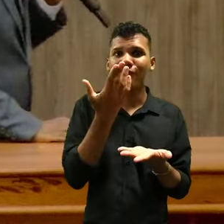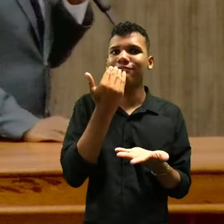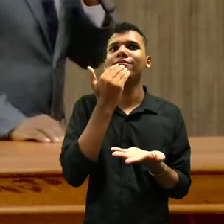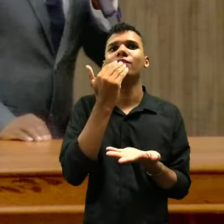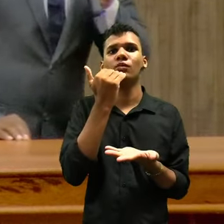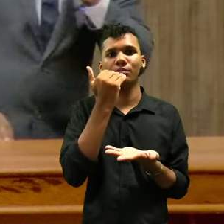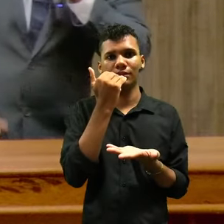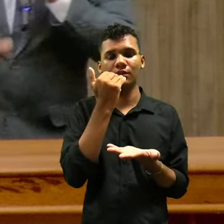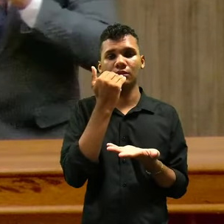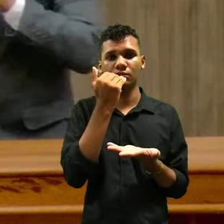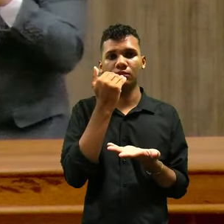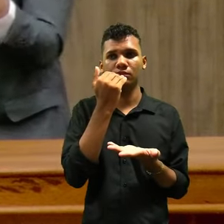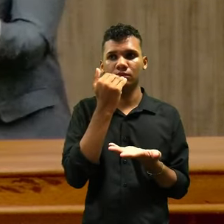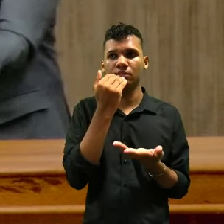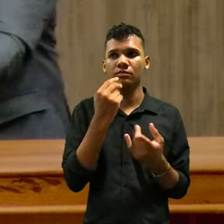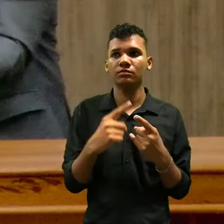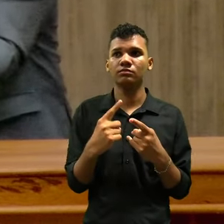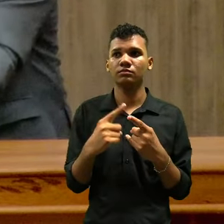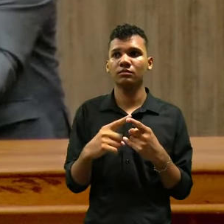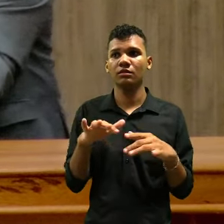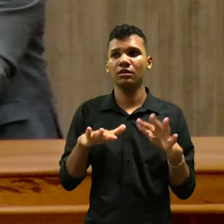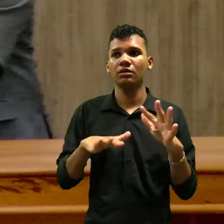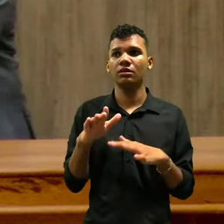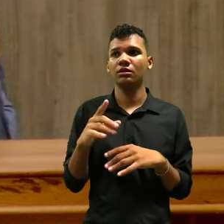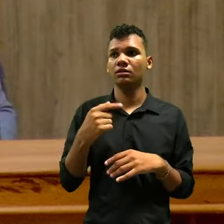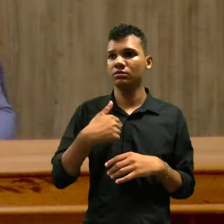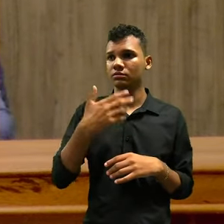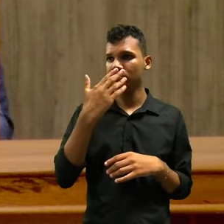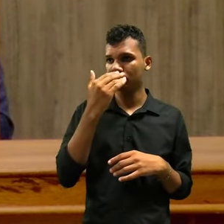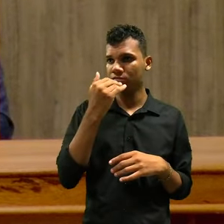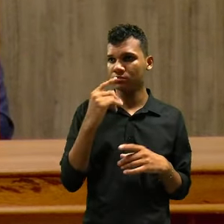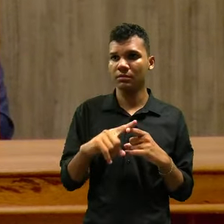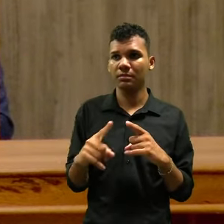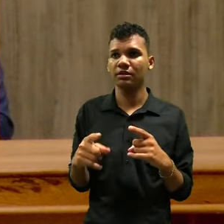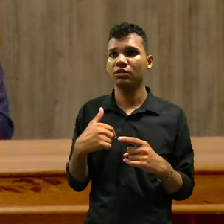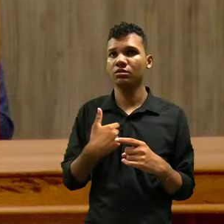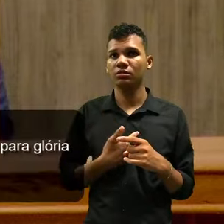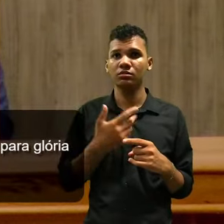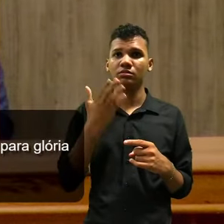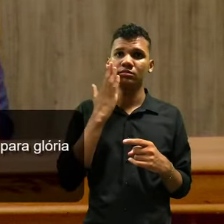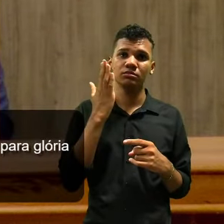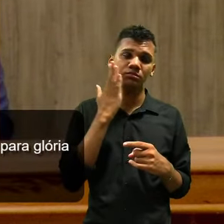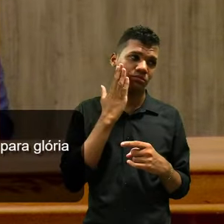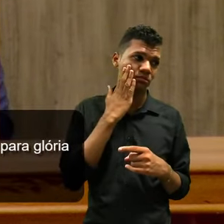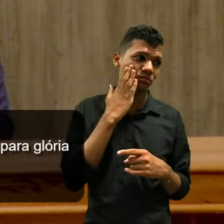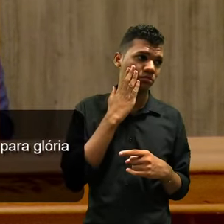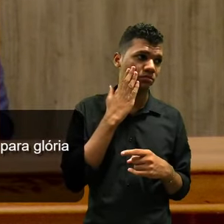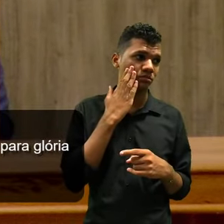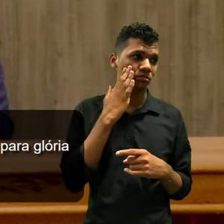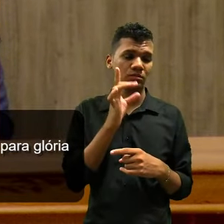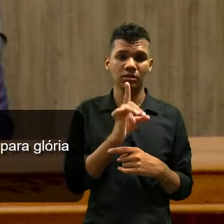comida quando eu estou comendo ela eu estou sabendo quem foi que me deu